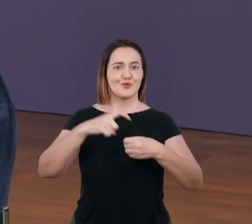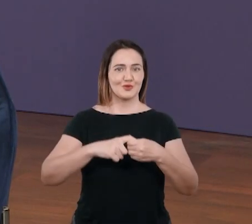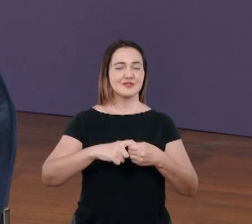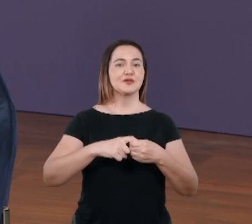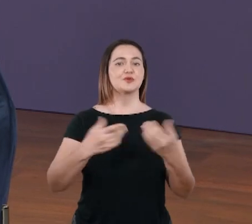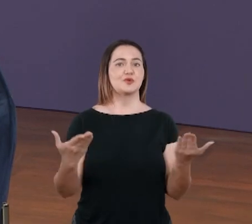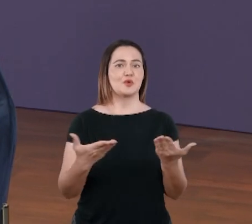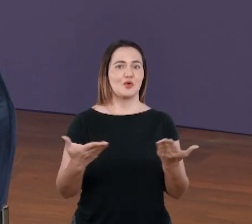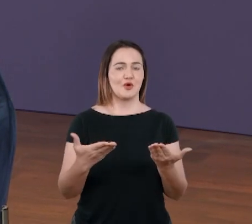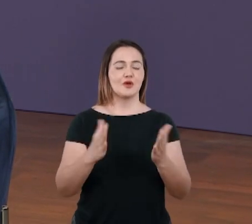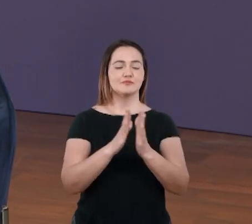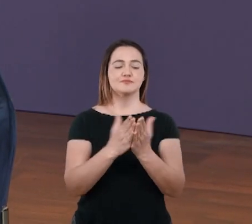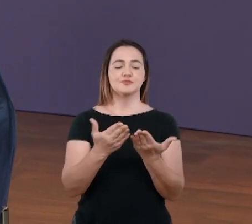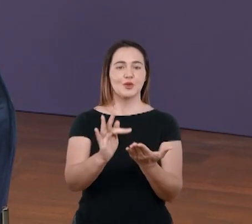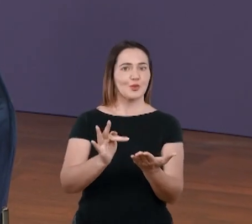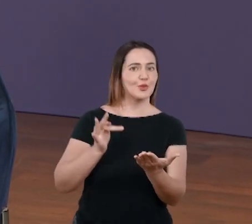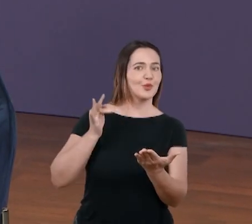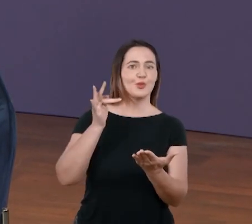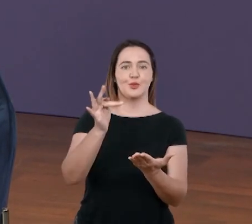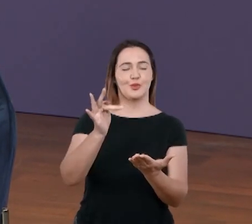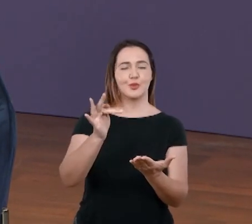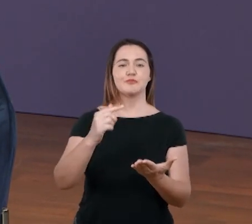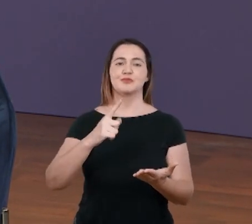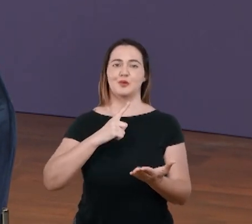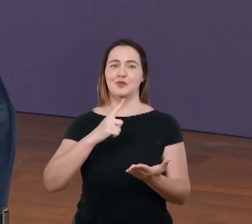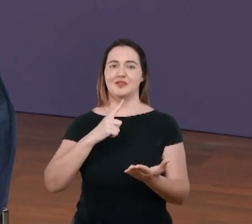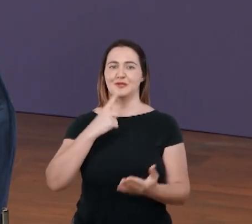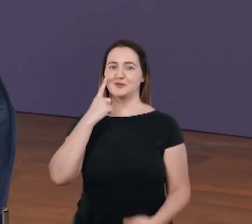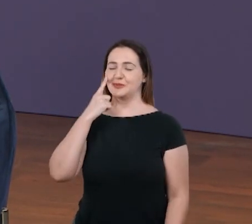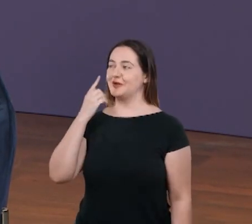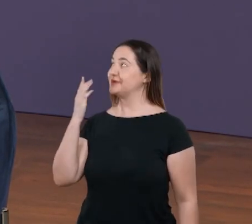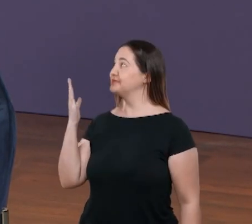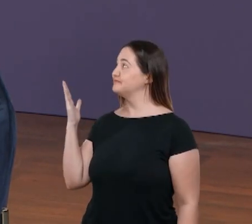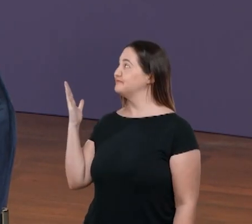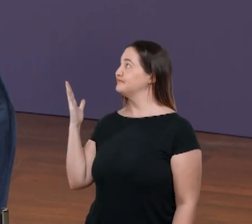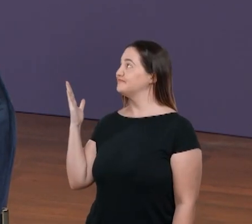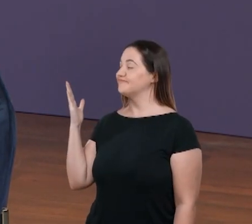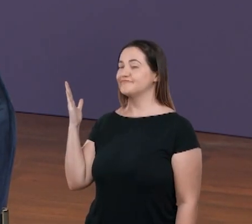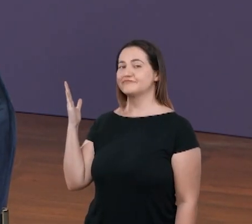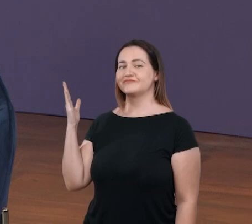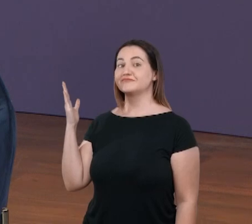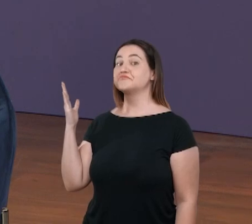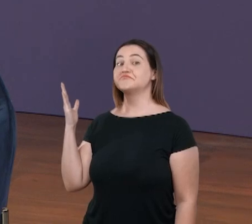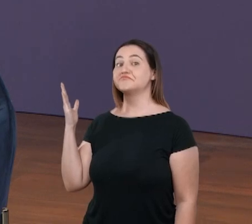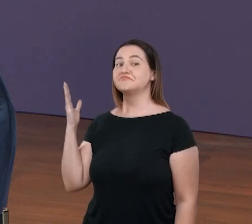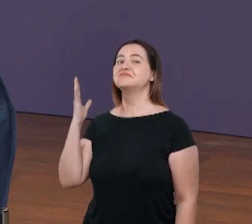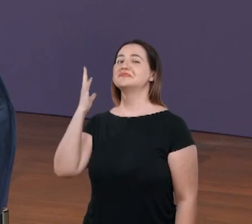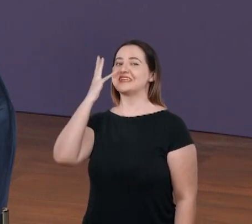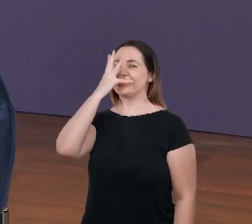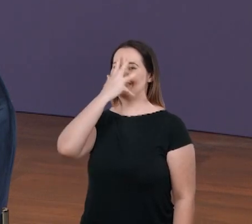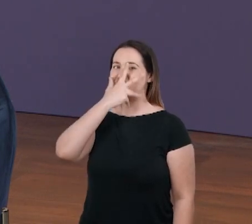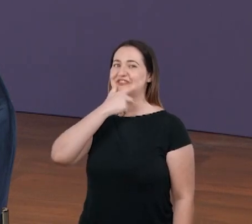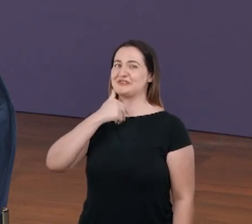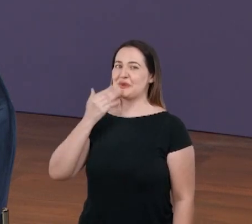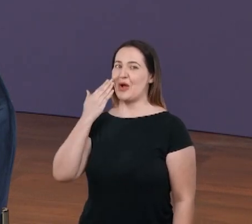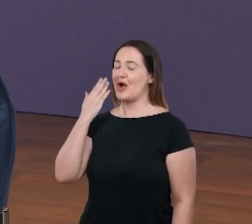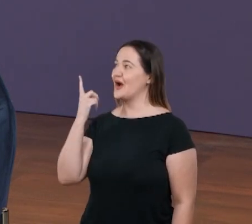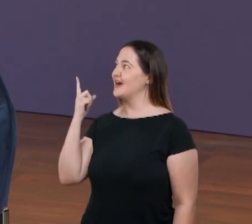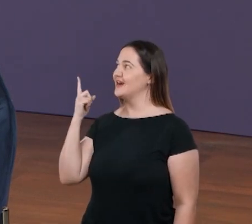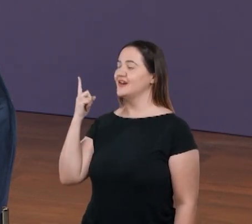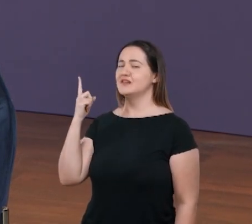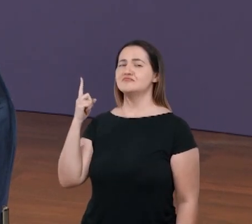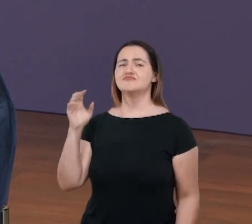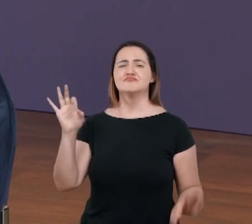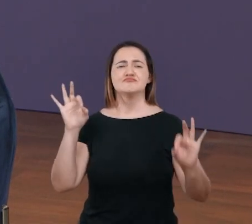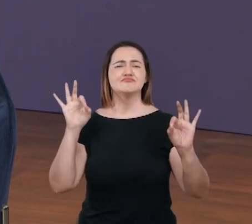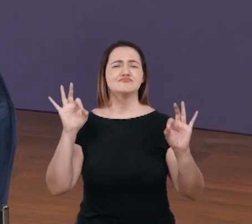Já estamos de volta com o programa A Arena do Futuro e eu tenho aqui nas minhas mãos um material, olha, lindo, lindo,